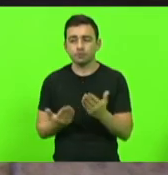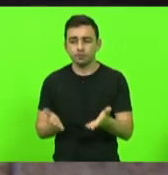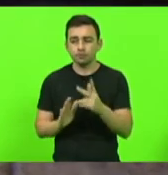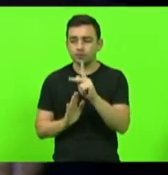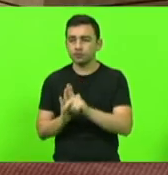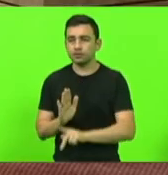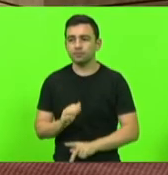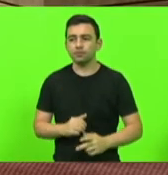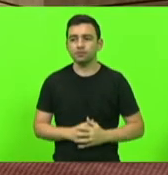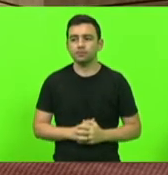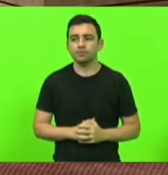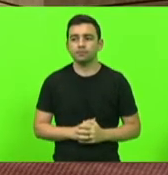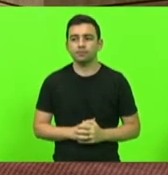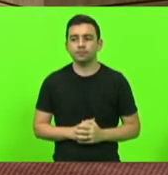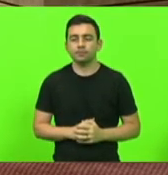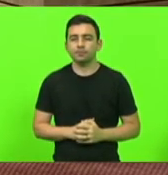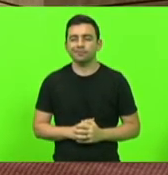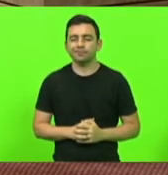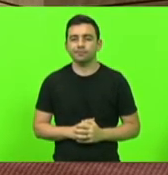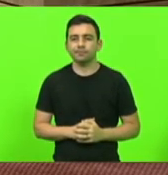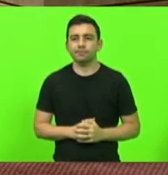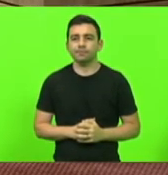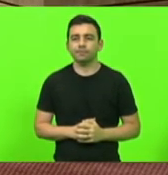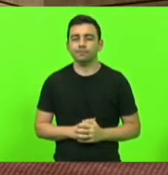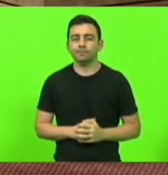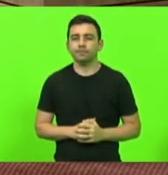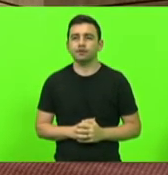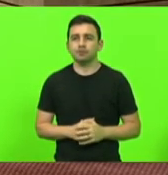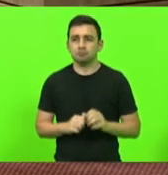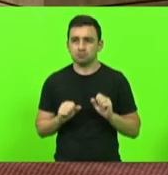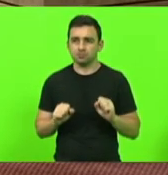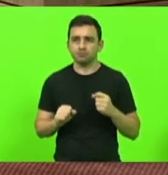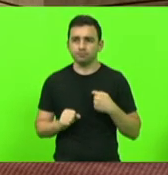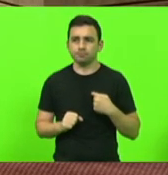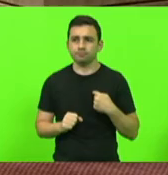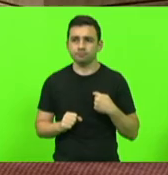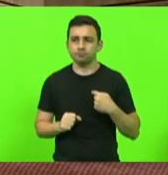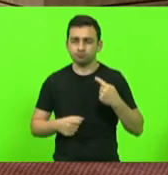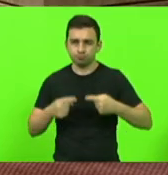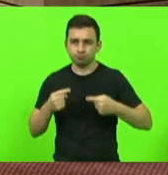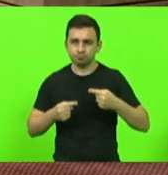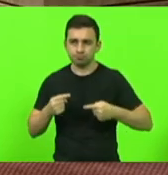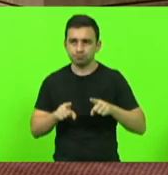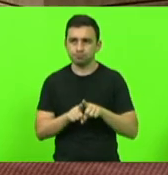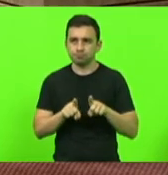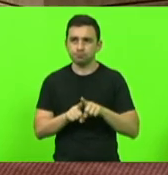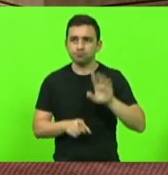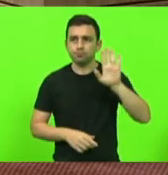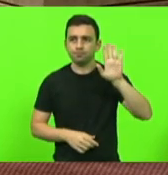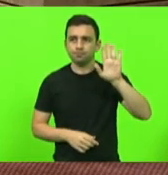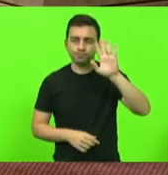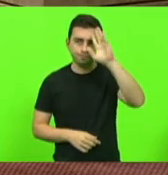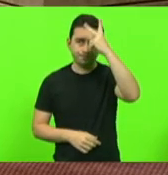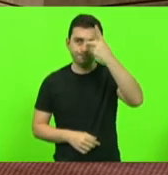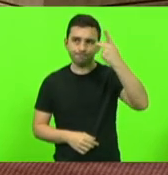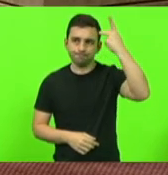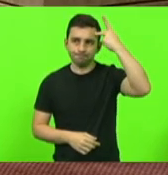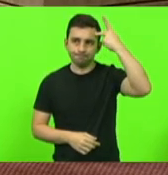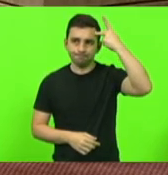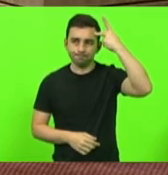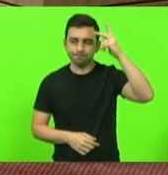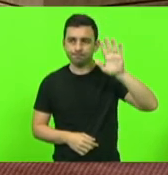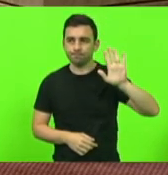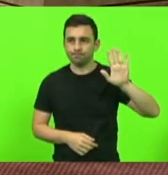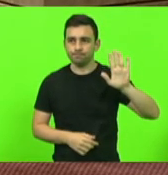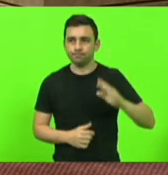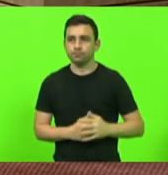senhor presidente. Se me permite, senhor presidente, eu também gostaria de discutir com a palavra a deputada Paulinha. Eu quero, em